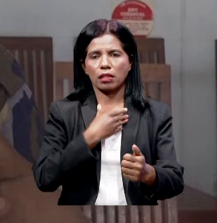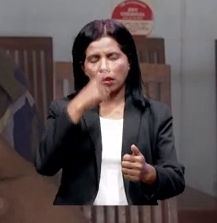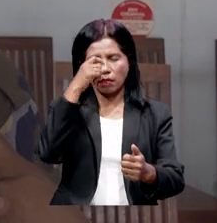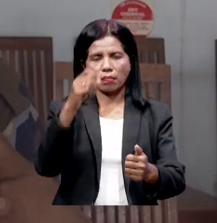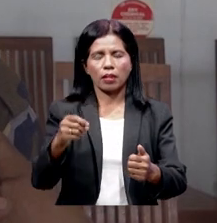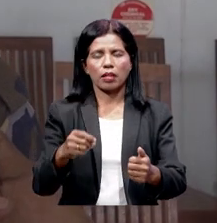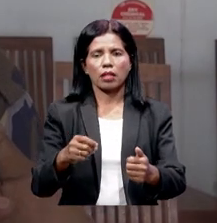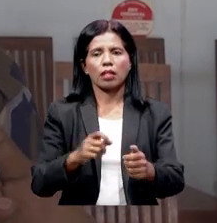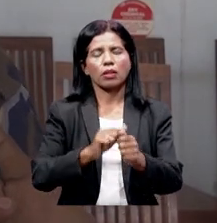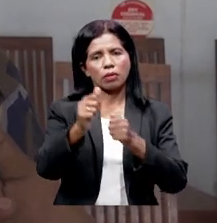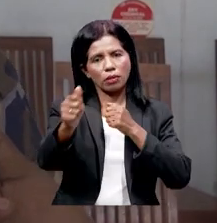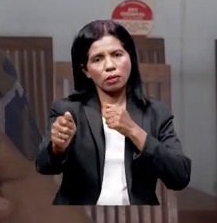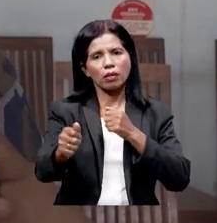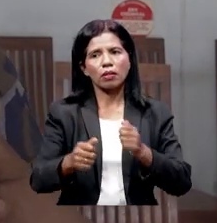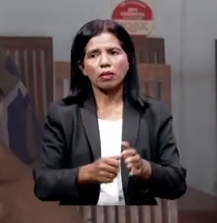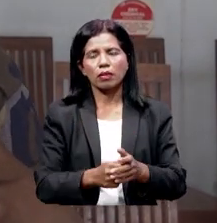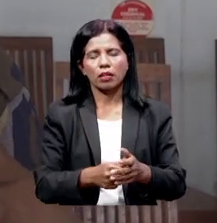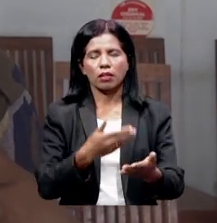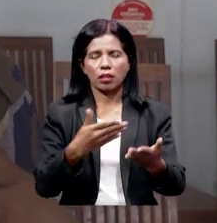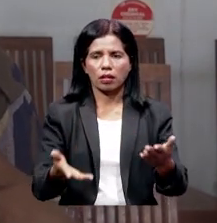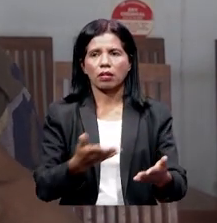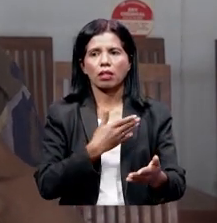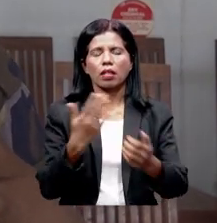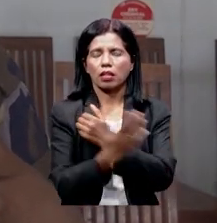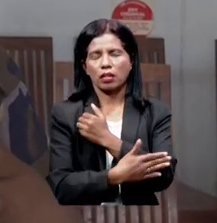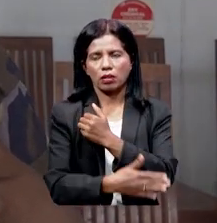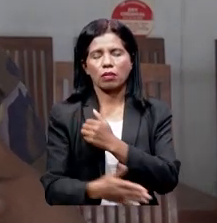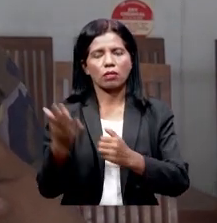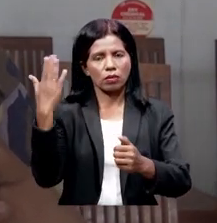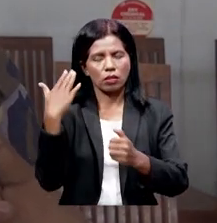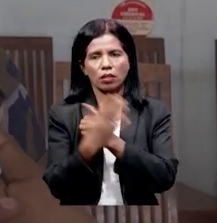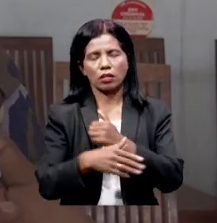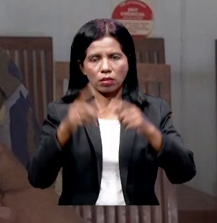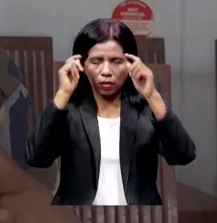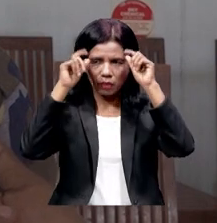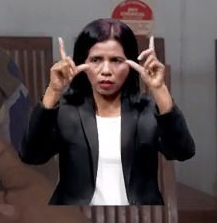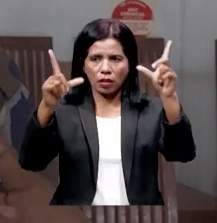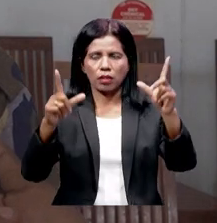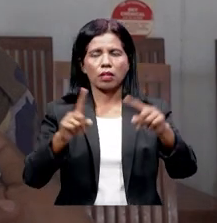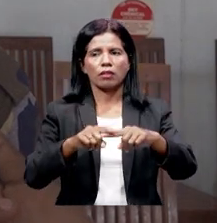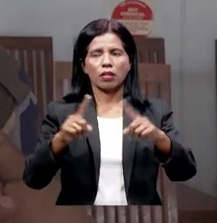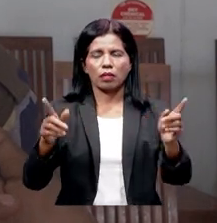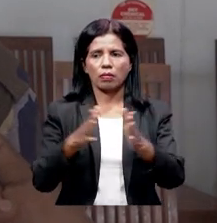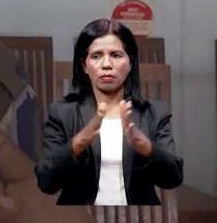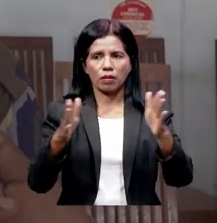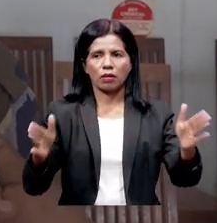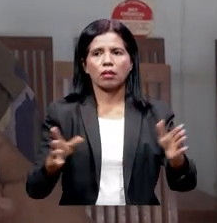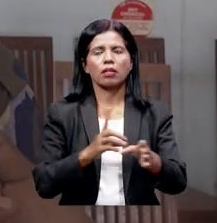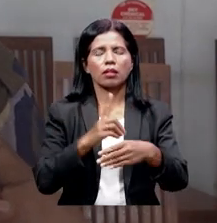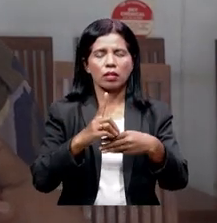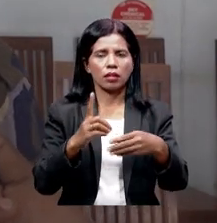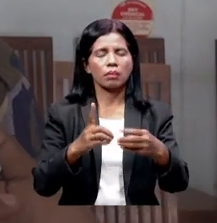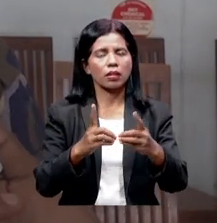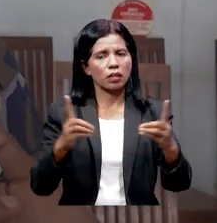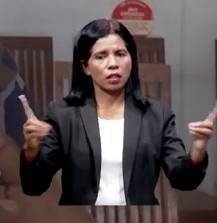né? Mas preço sasan entre nação origem ou nação Timor-Leste, é bem diferente, bo, depois distância, então,